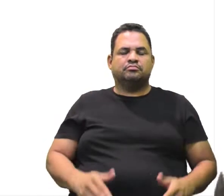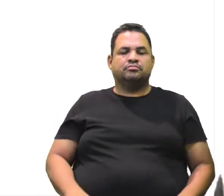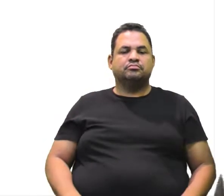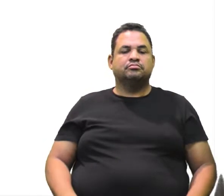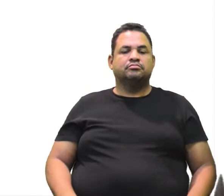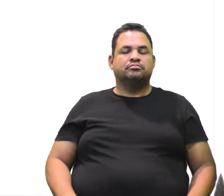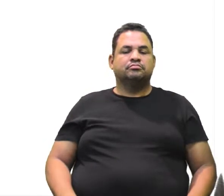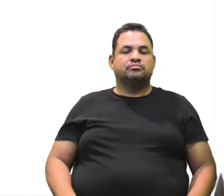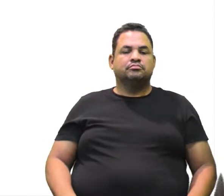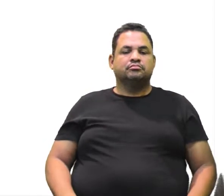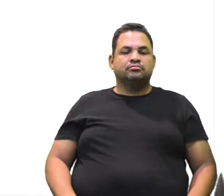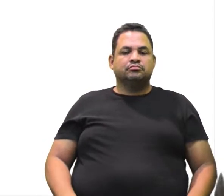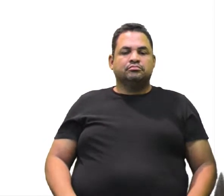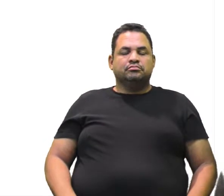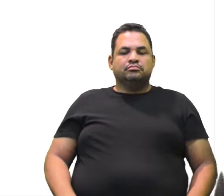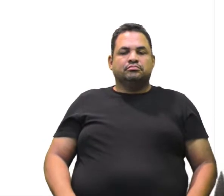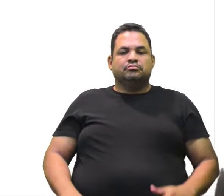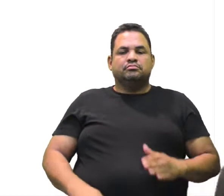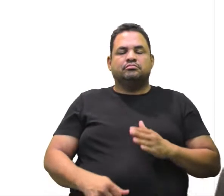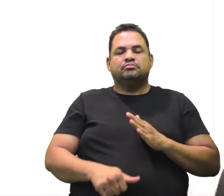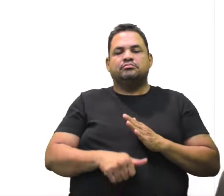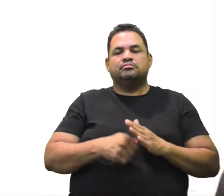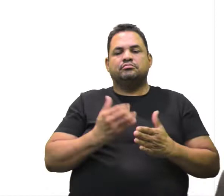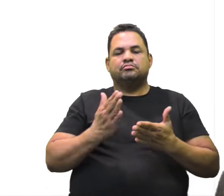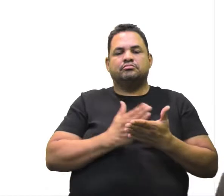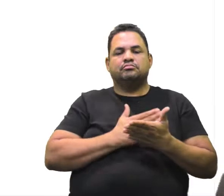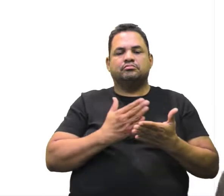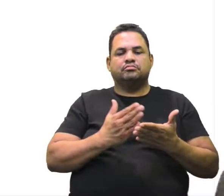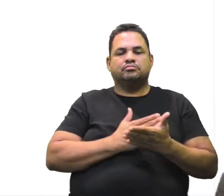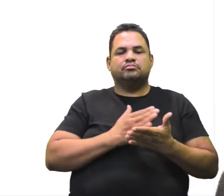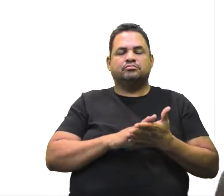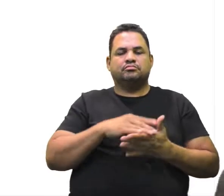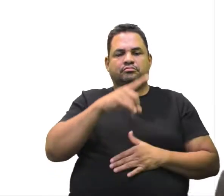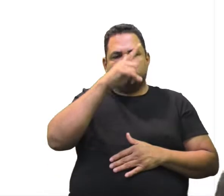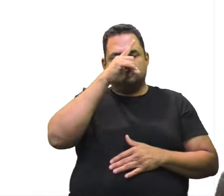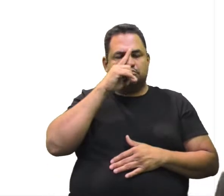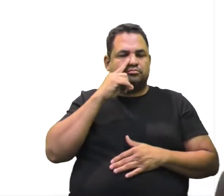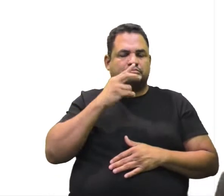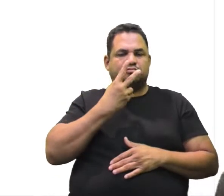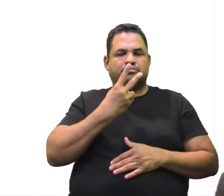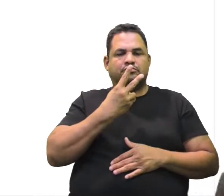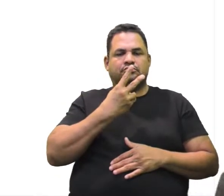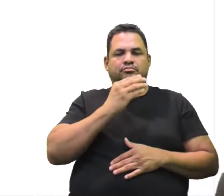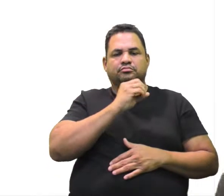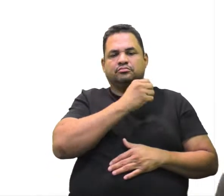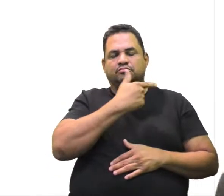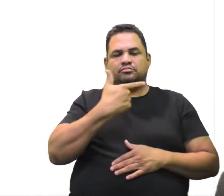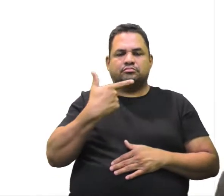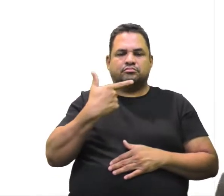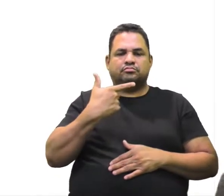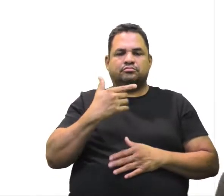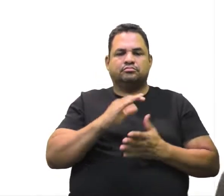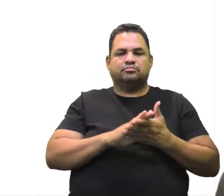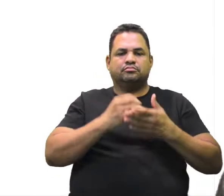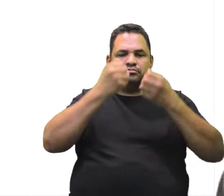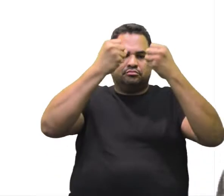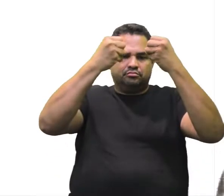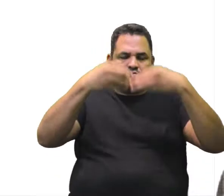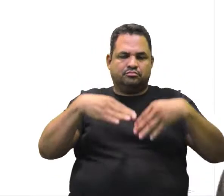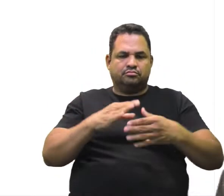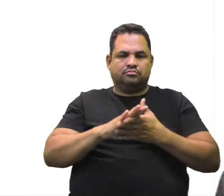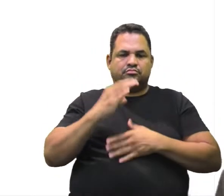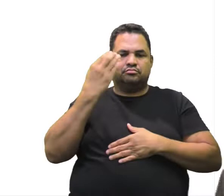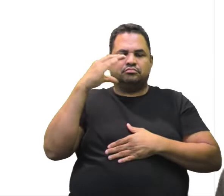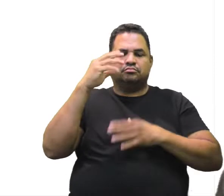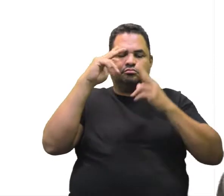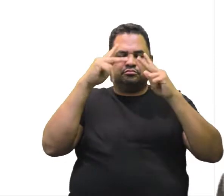aí, com relação ao primeiro caderno, 2, amarelo, de 2002, você vê que trata sobre